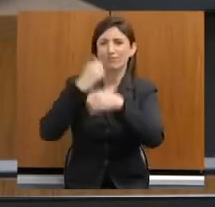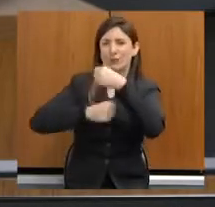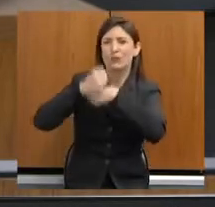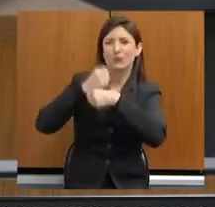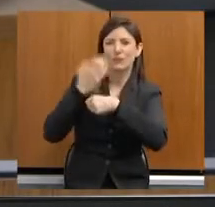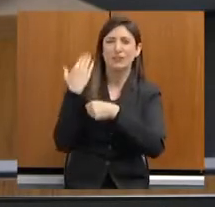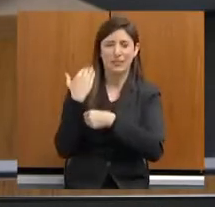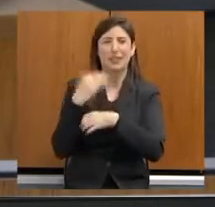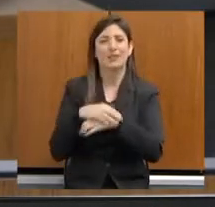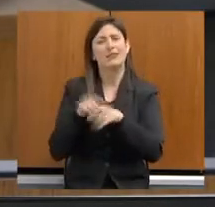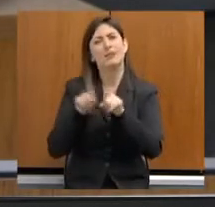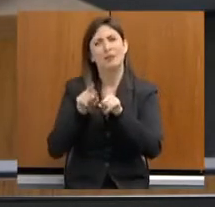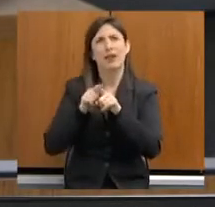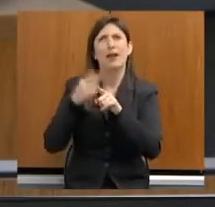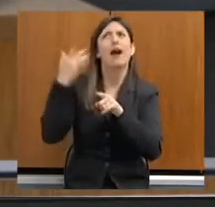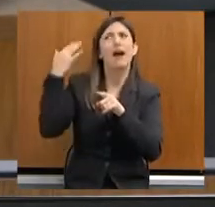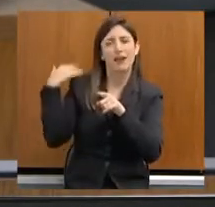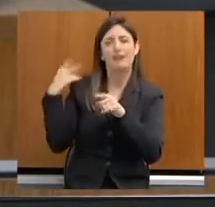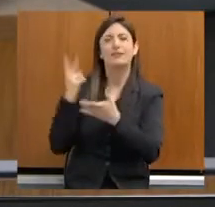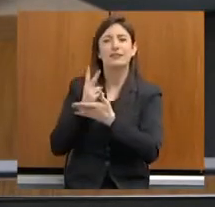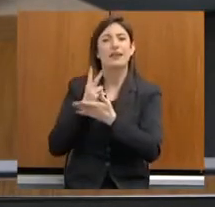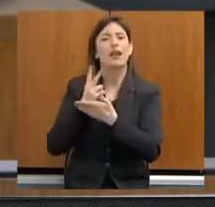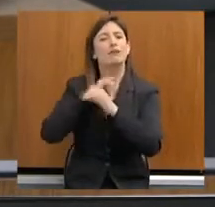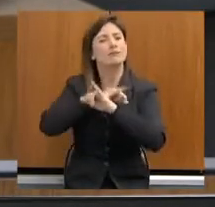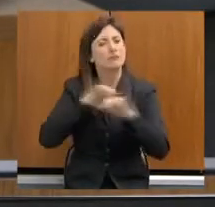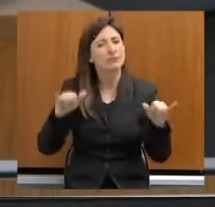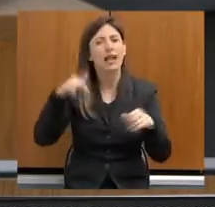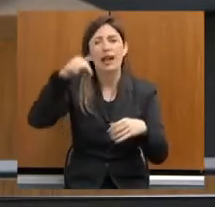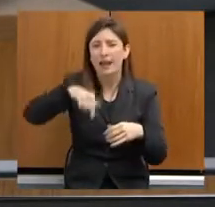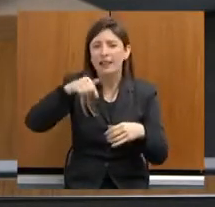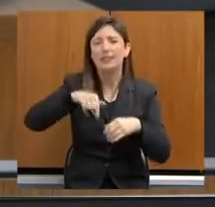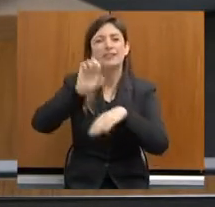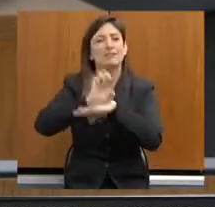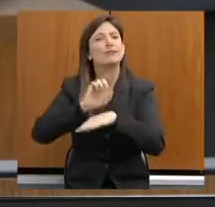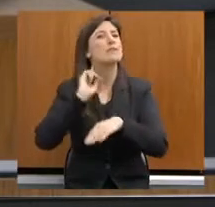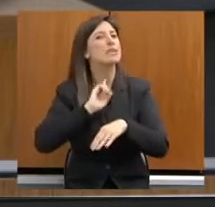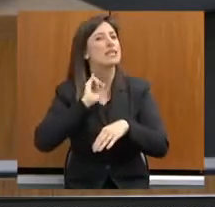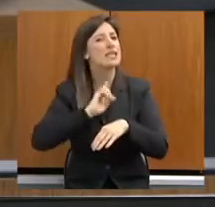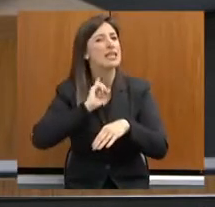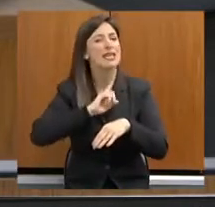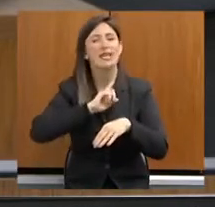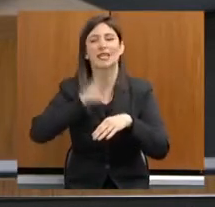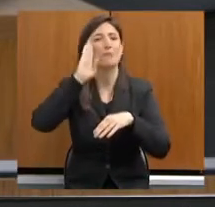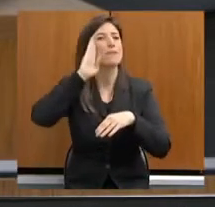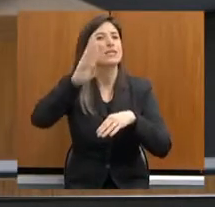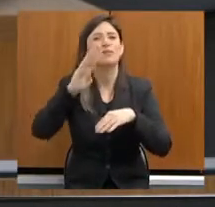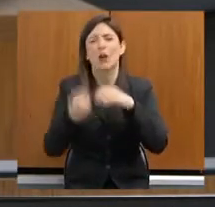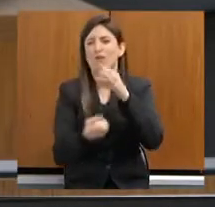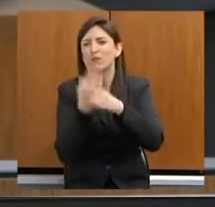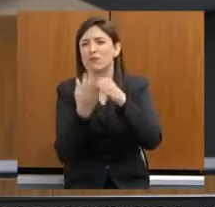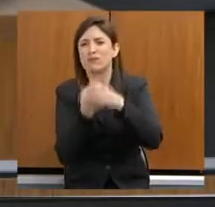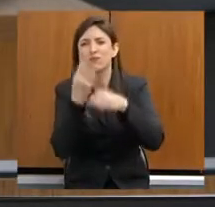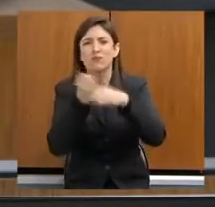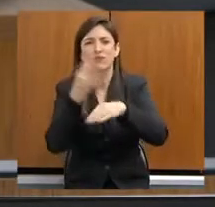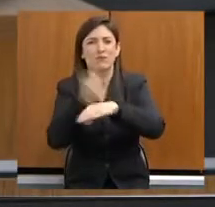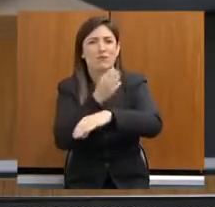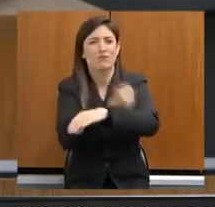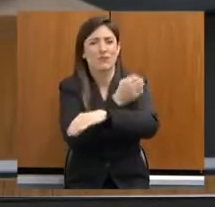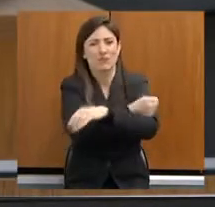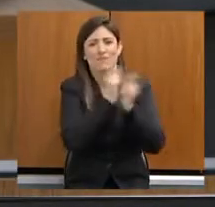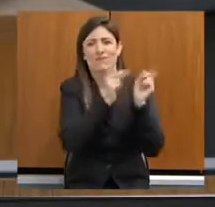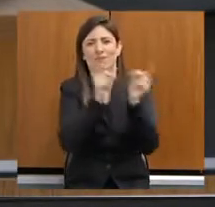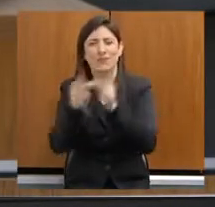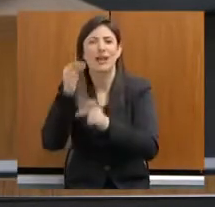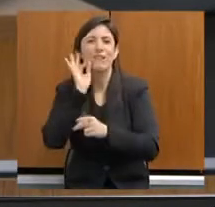antes a gente tem falado Minas é o maior produtor de café possui mais de 50 por ser um café brasileiro e Minas não